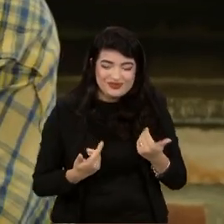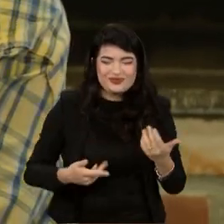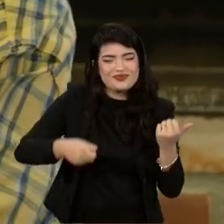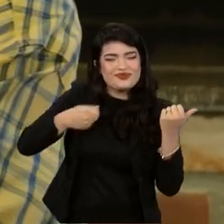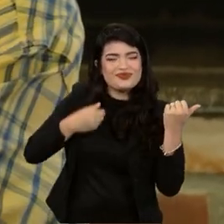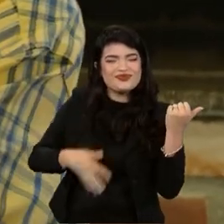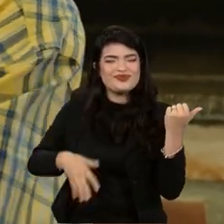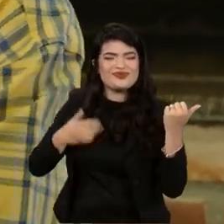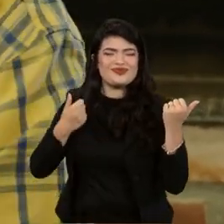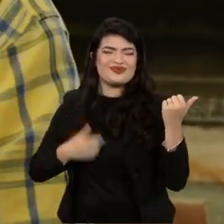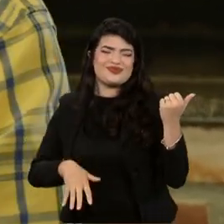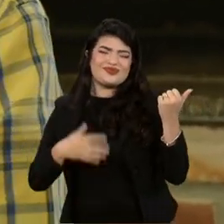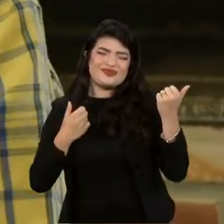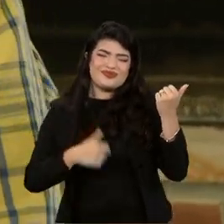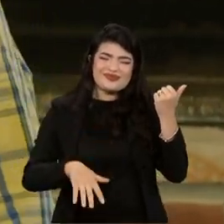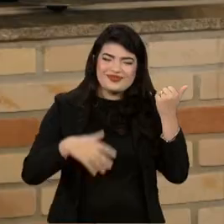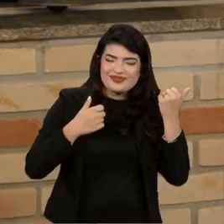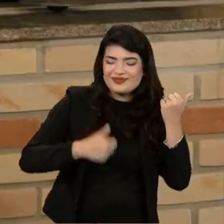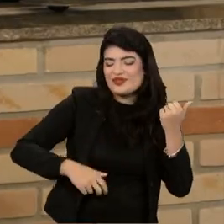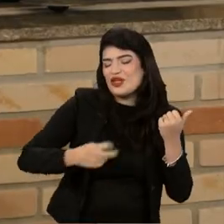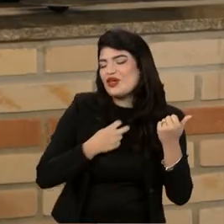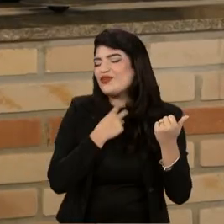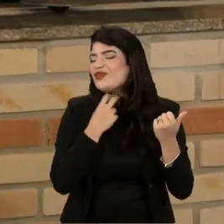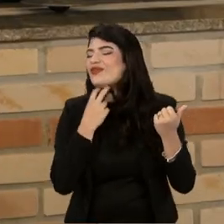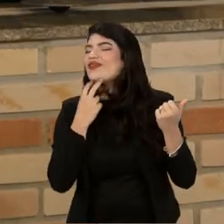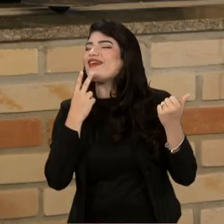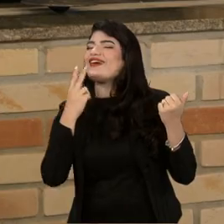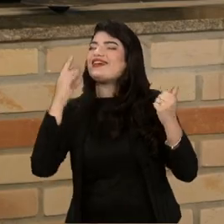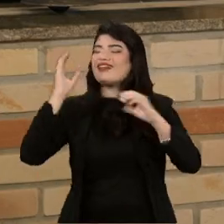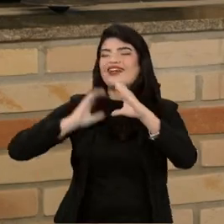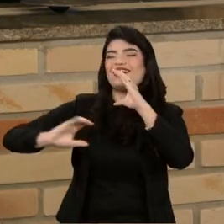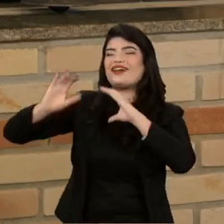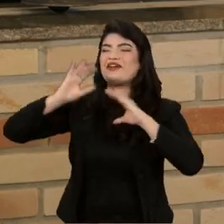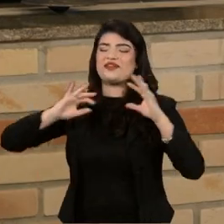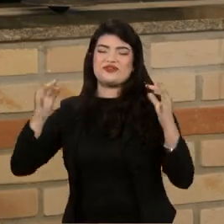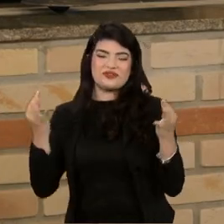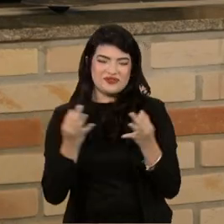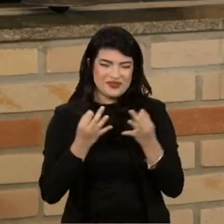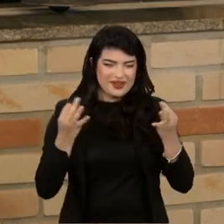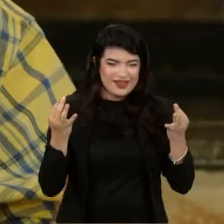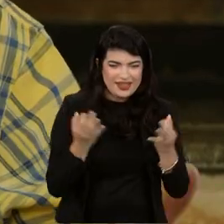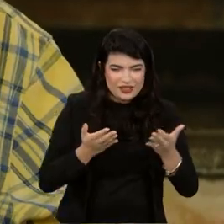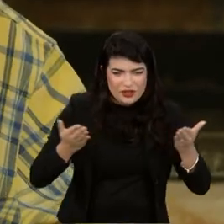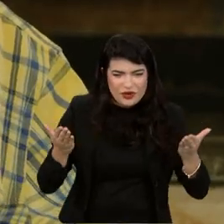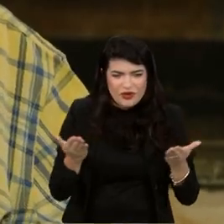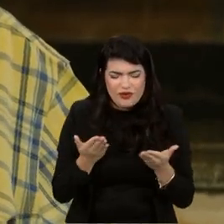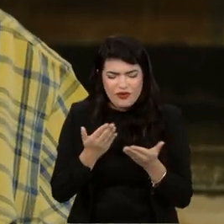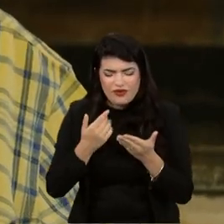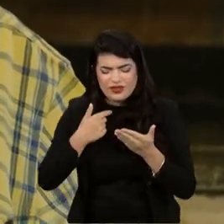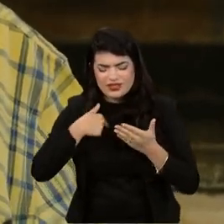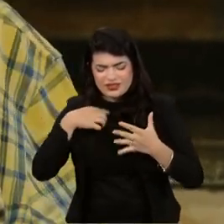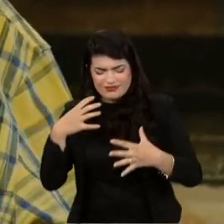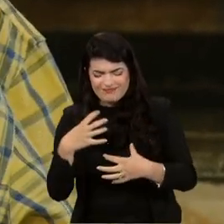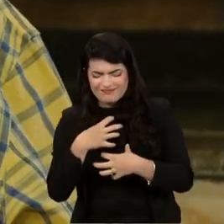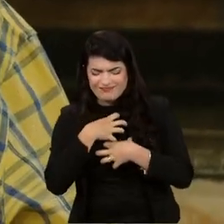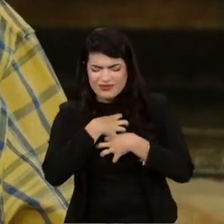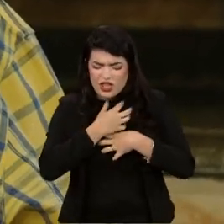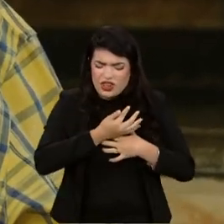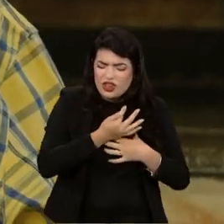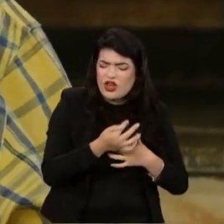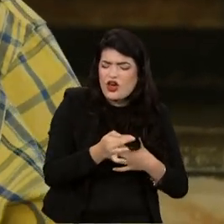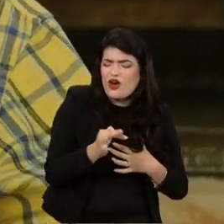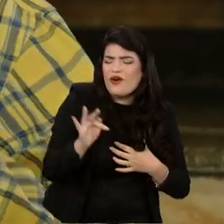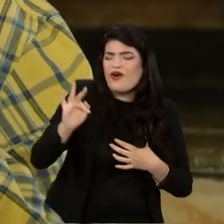Viola fina ali na voz, dueto perfeito. Longe eu não cantava, doía meu peito. Na